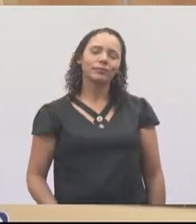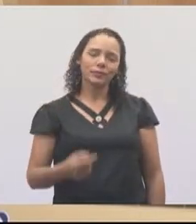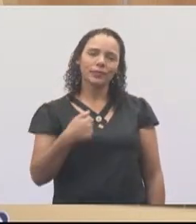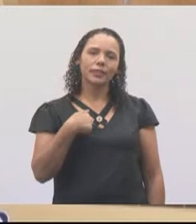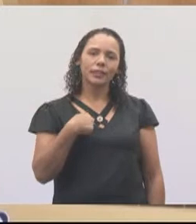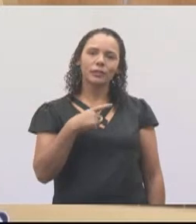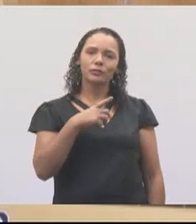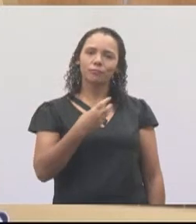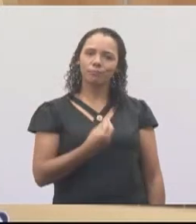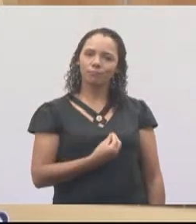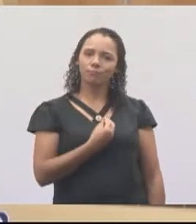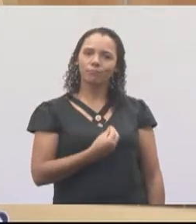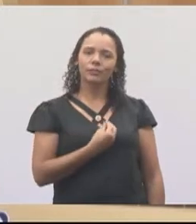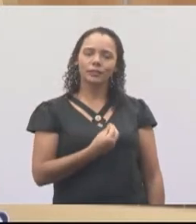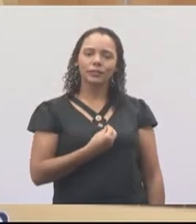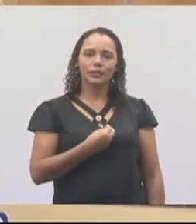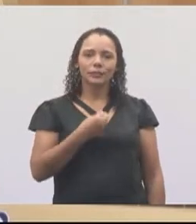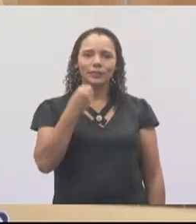isso.